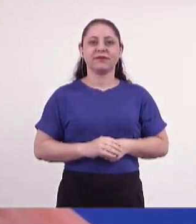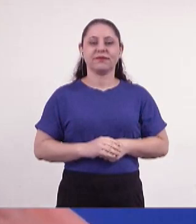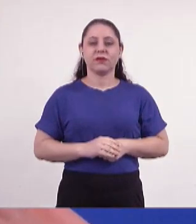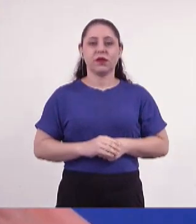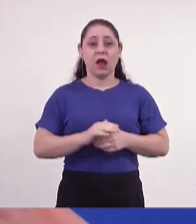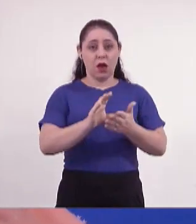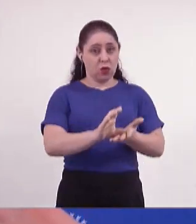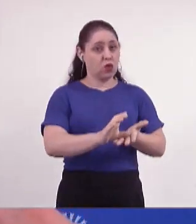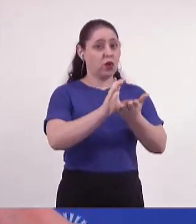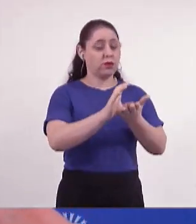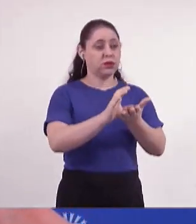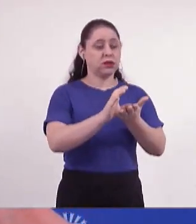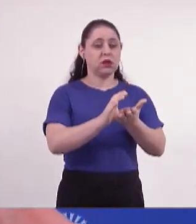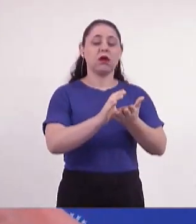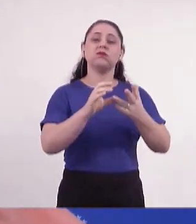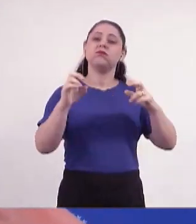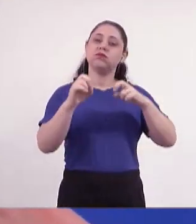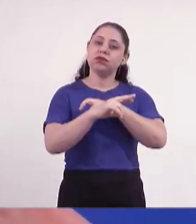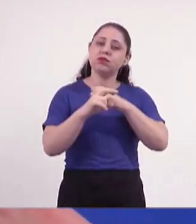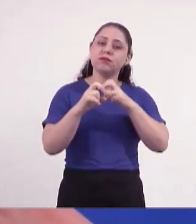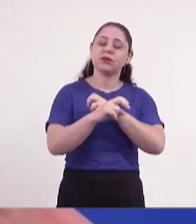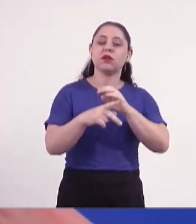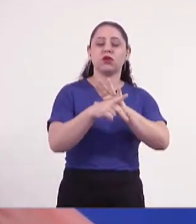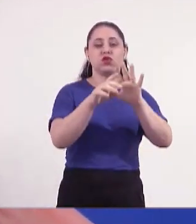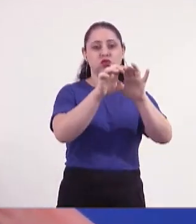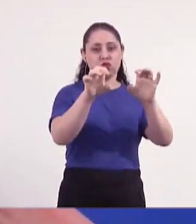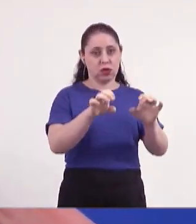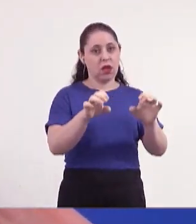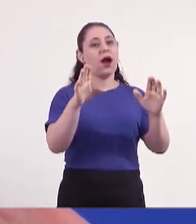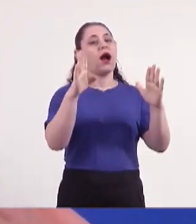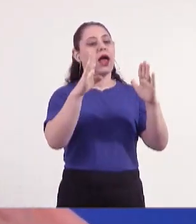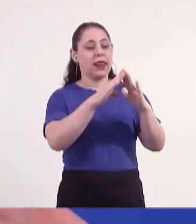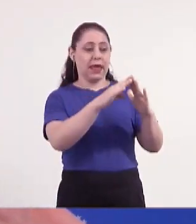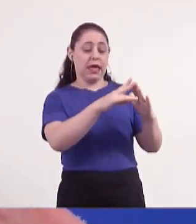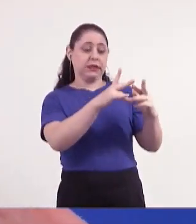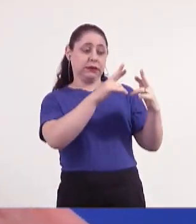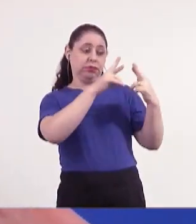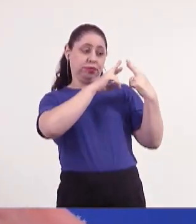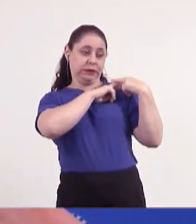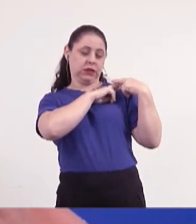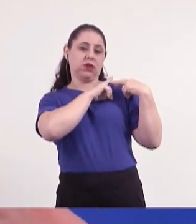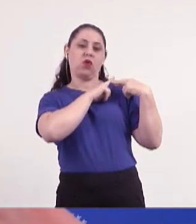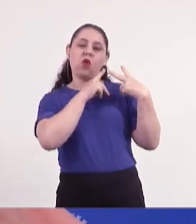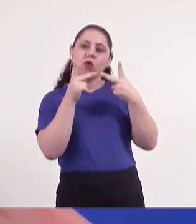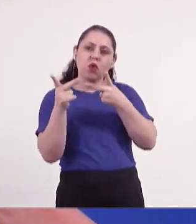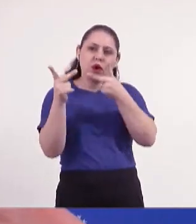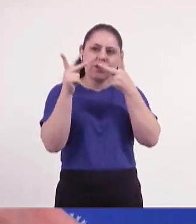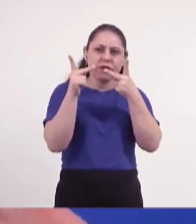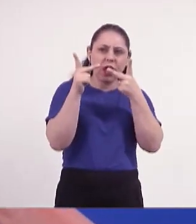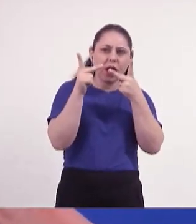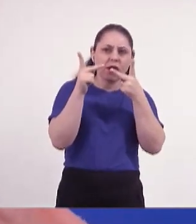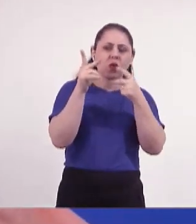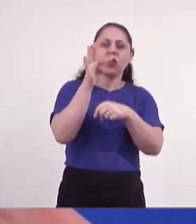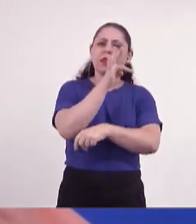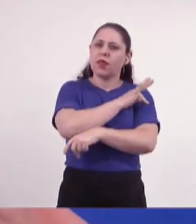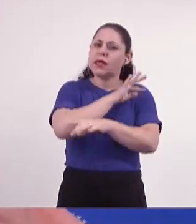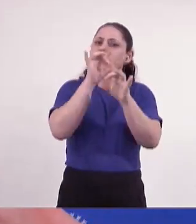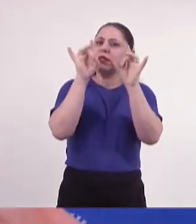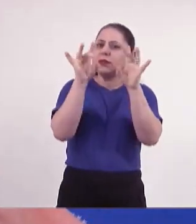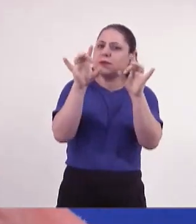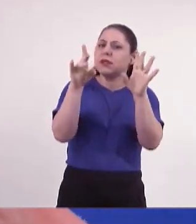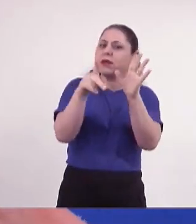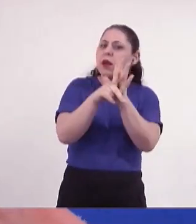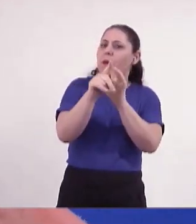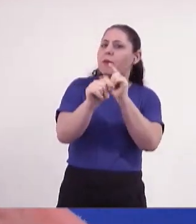A Comissão de Transporte e Infraestrutura da Casa vai ficar encarregada de convidar aí os técnicos especialistas,